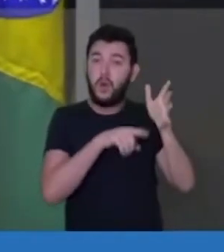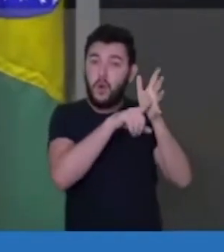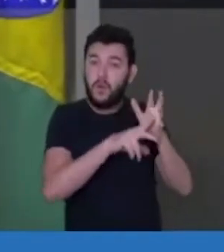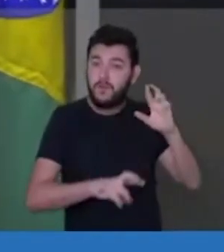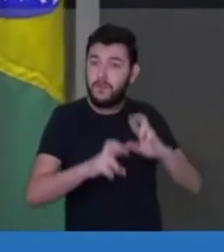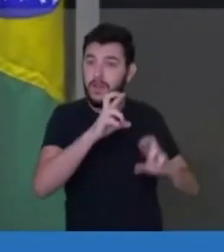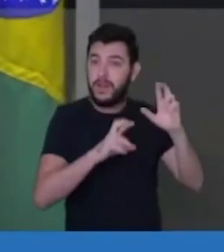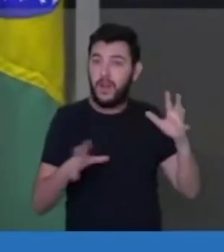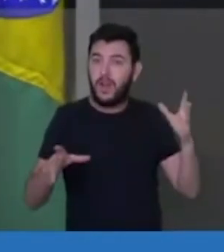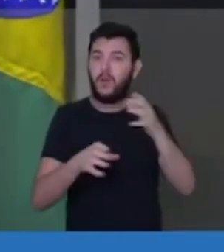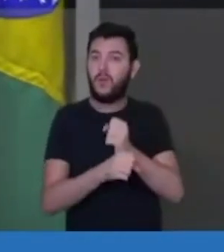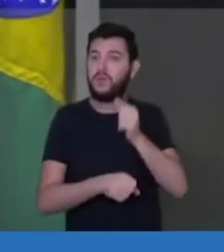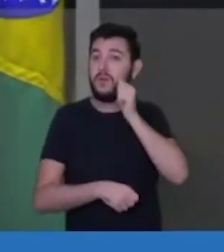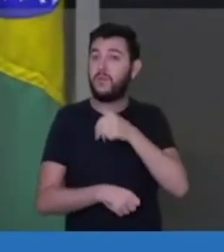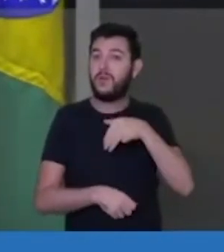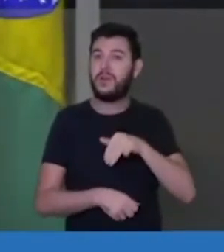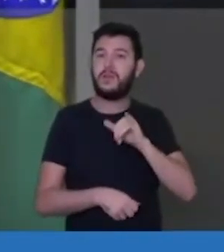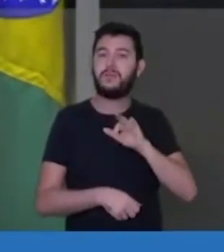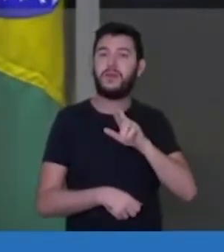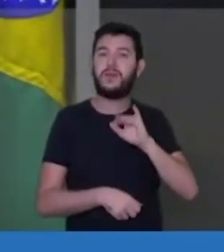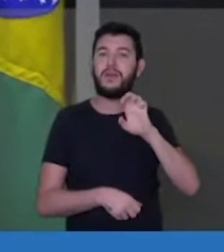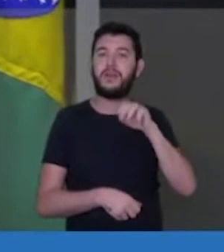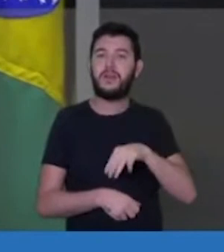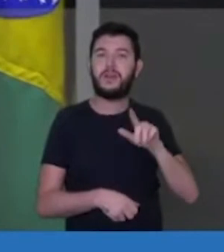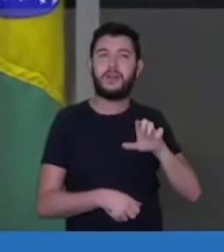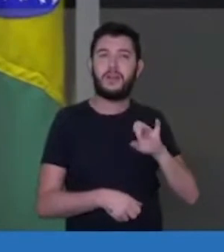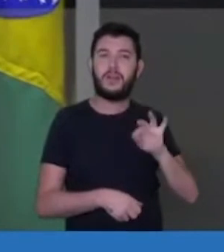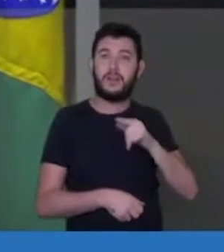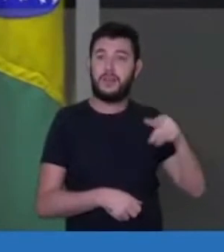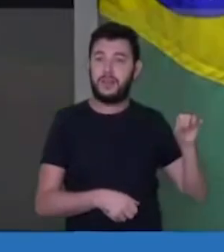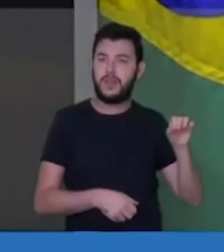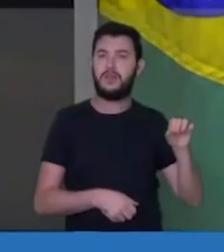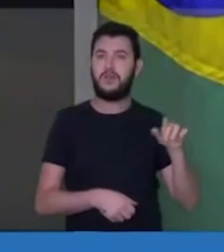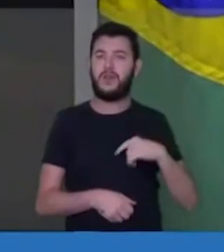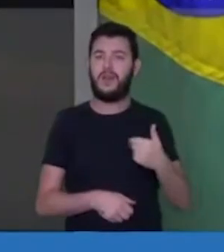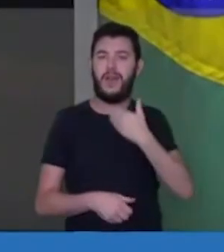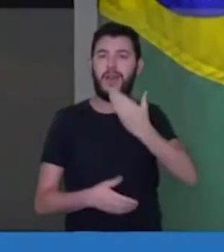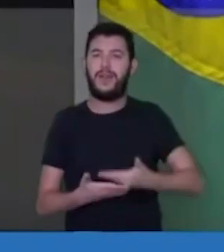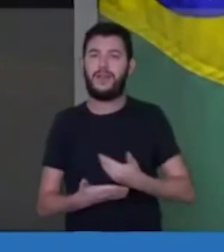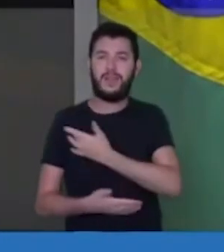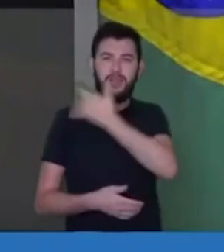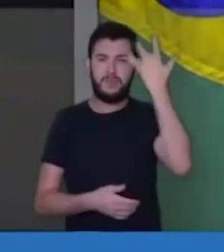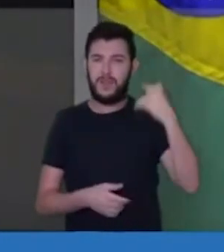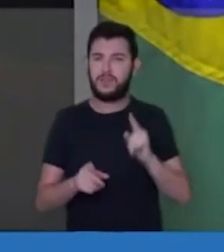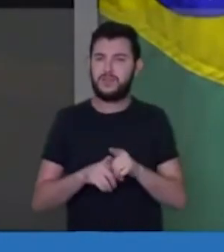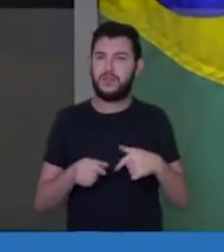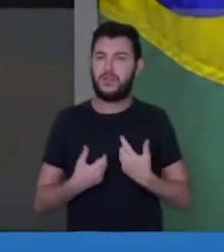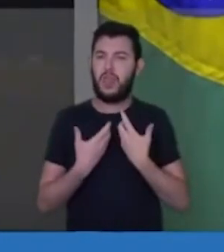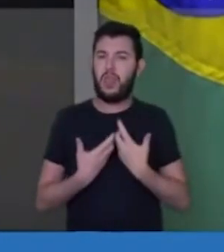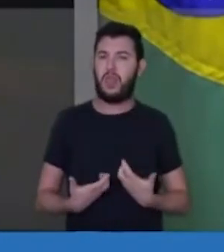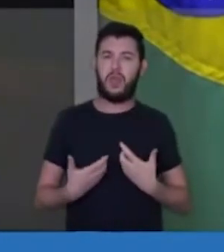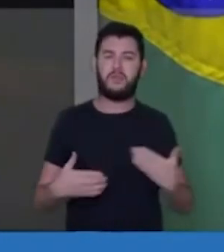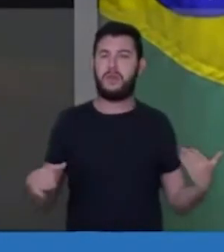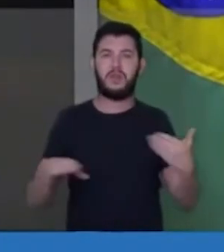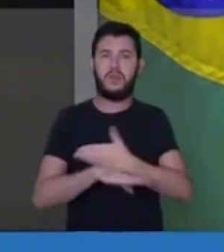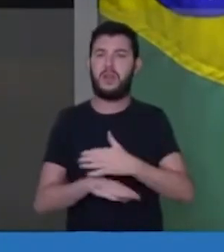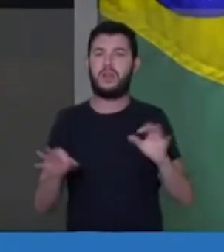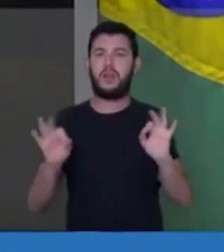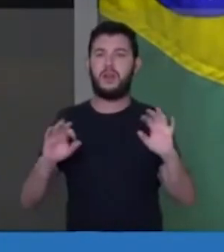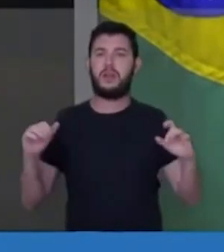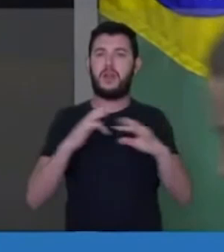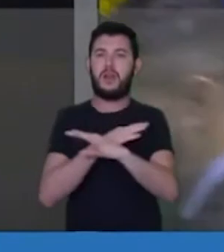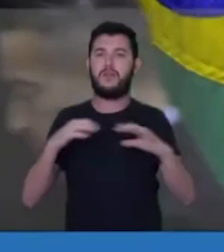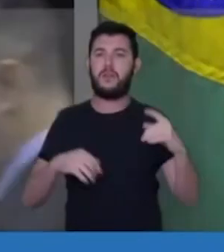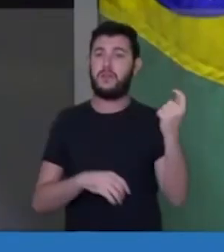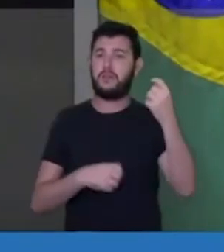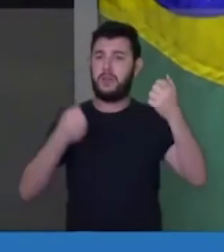Realmente é impressionante o que eles fizeram para desestimular as pessoas a irem na Paulista. Disseram que teriam